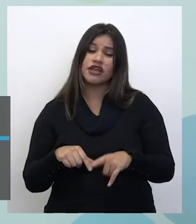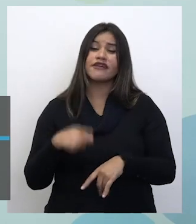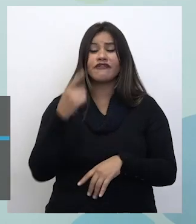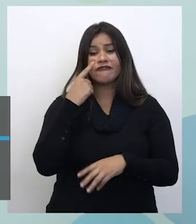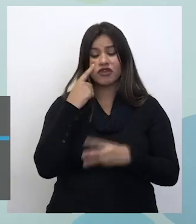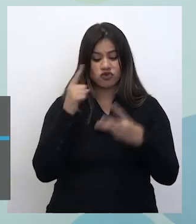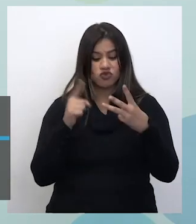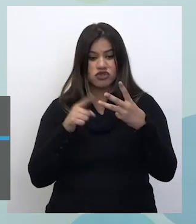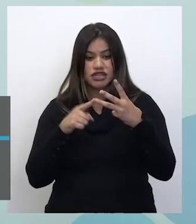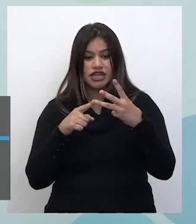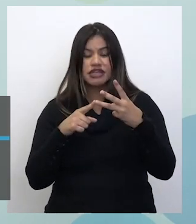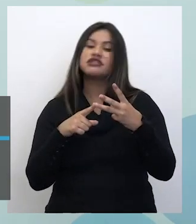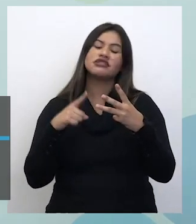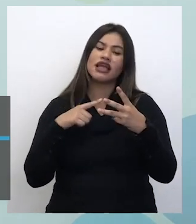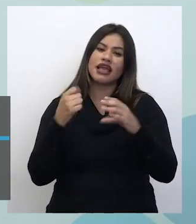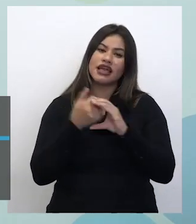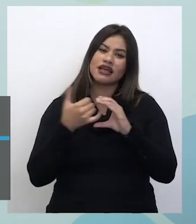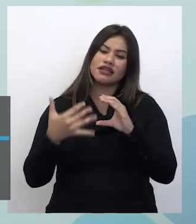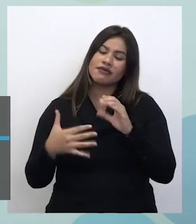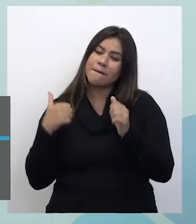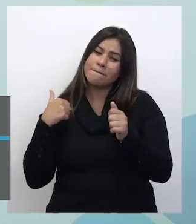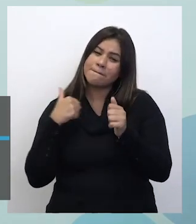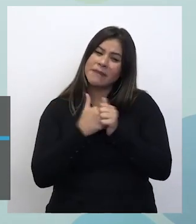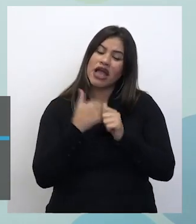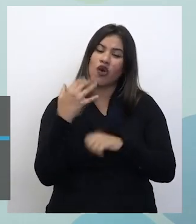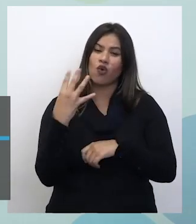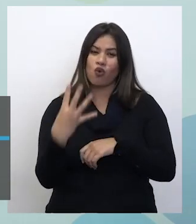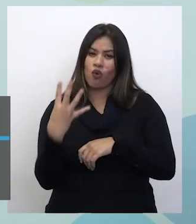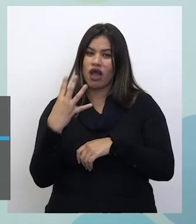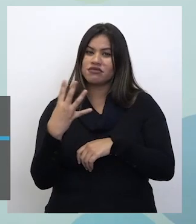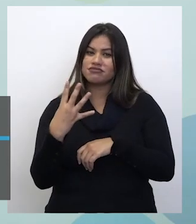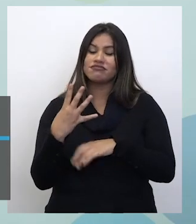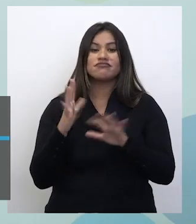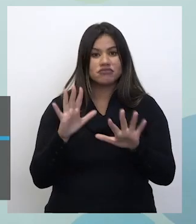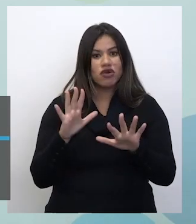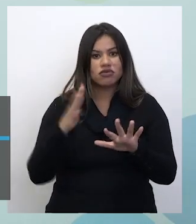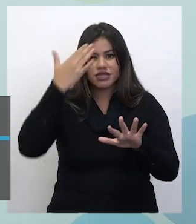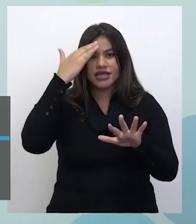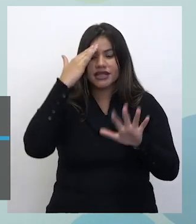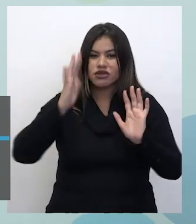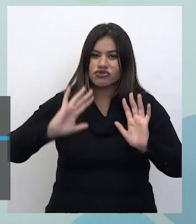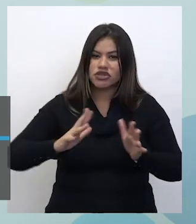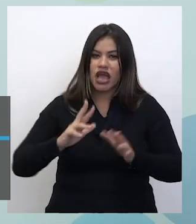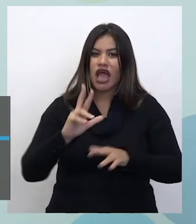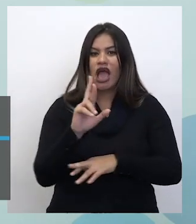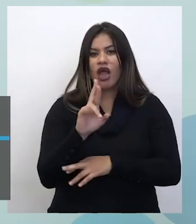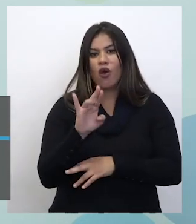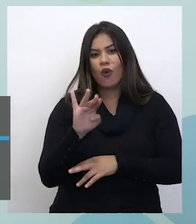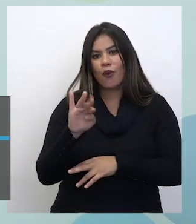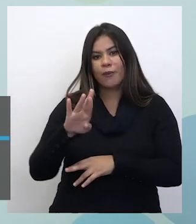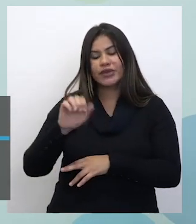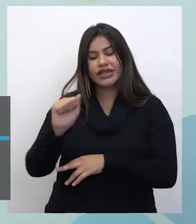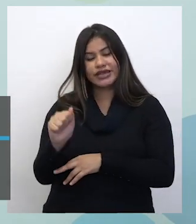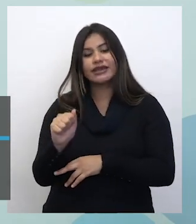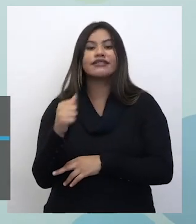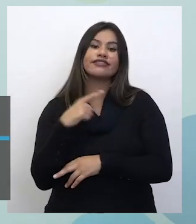características que mais aproximam ao degrau 4. Então, a gente já entendeu que a rubrica tem esses 4 degraus, que são os